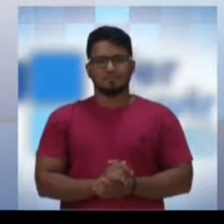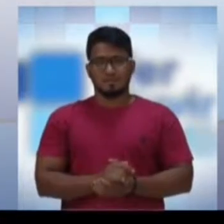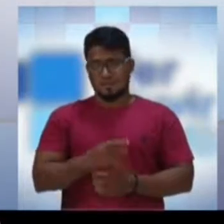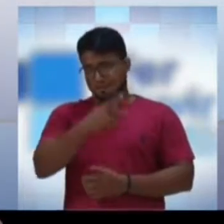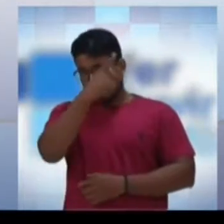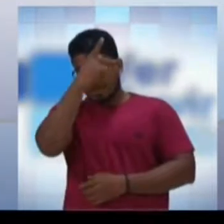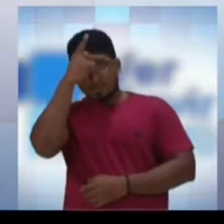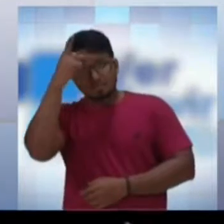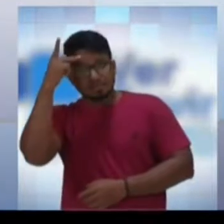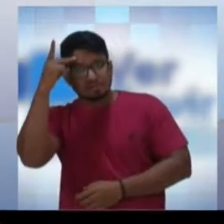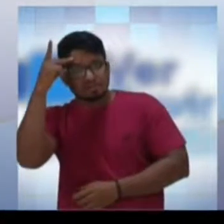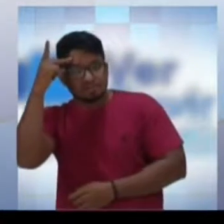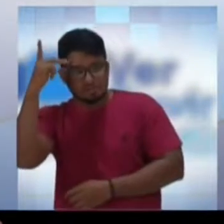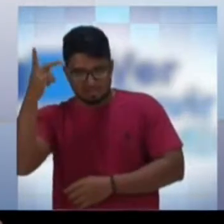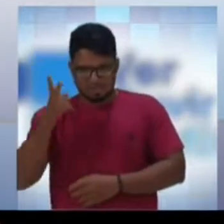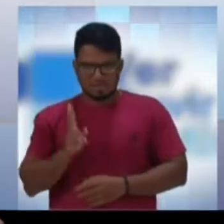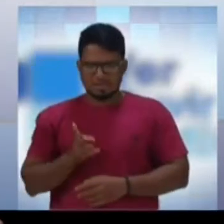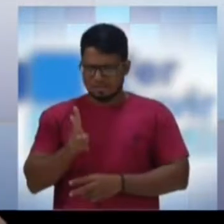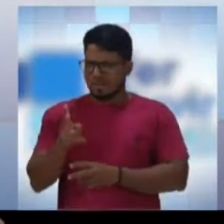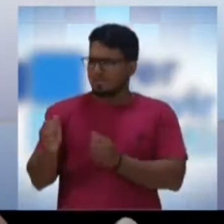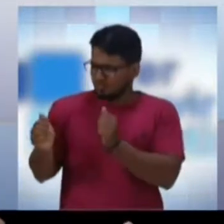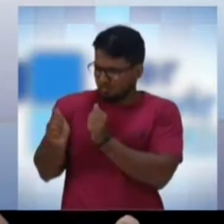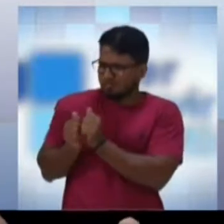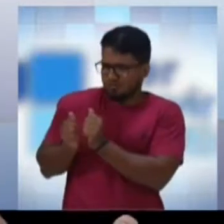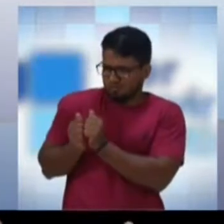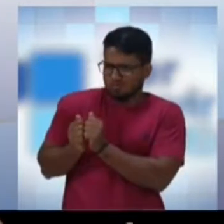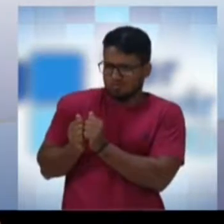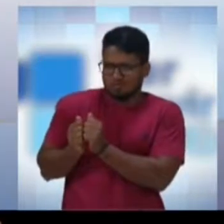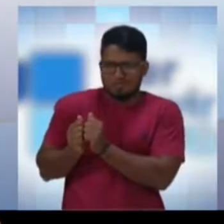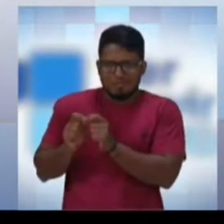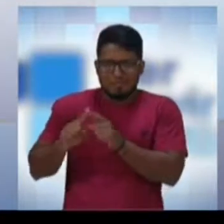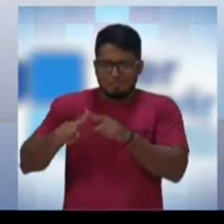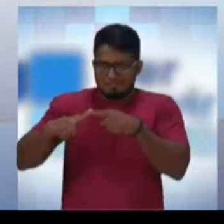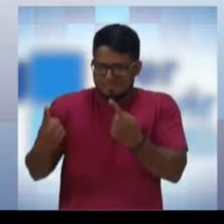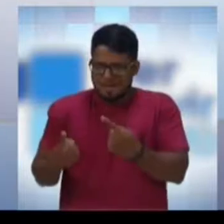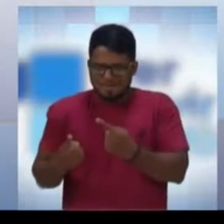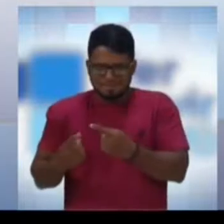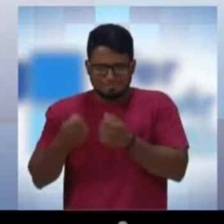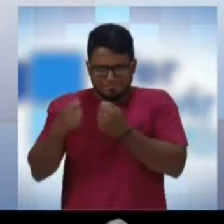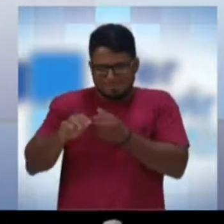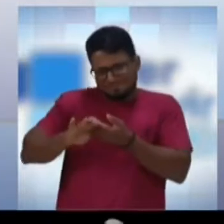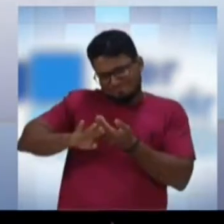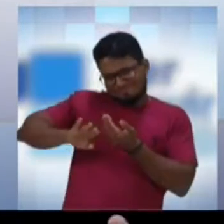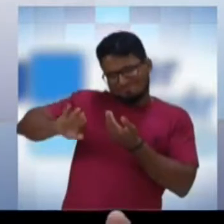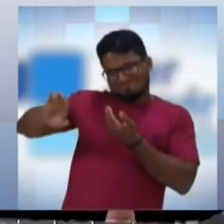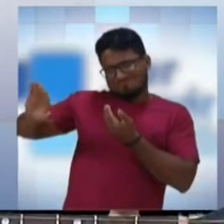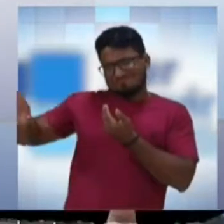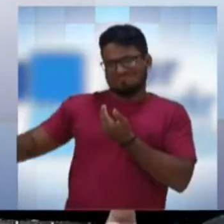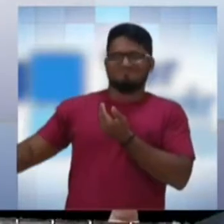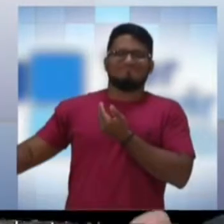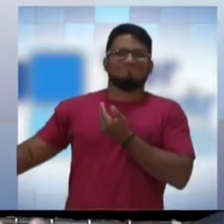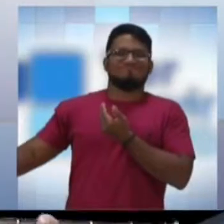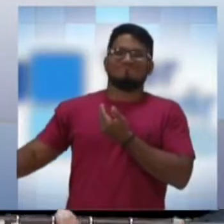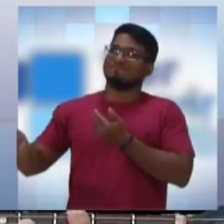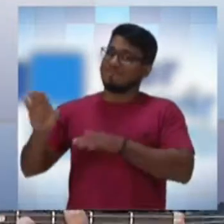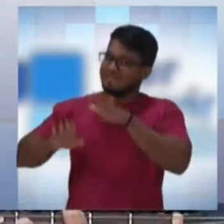Tem gente que está do mesmo lado que você, mas deveria estar do lado de